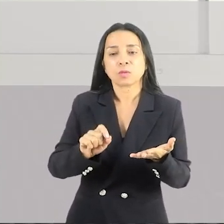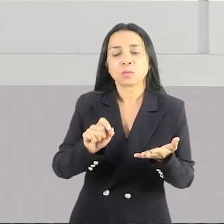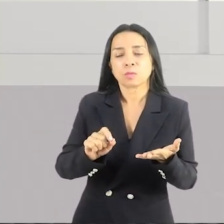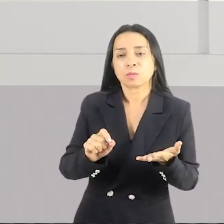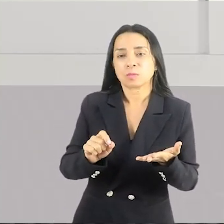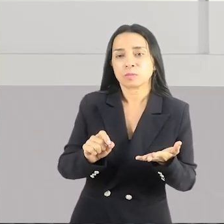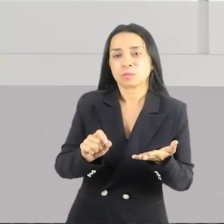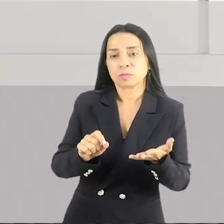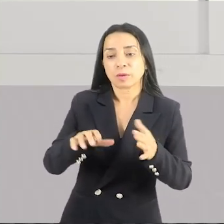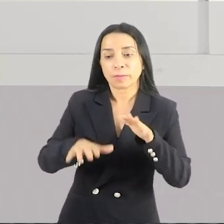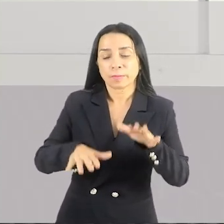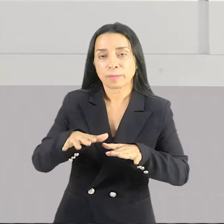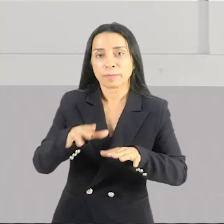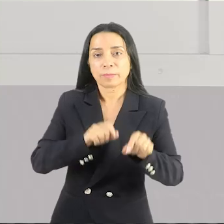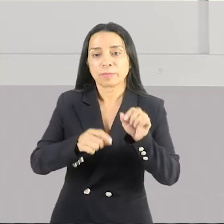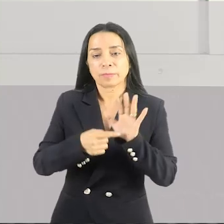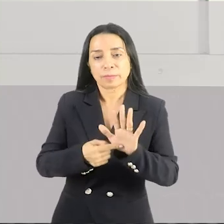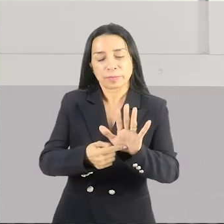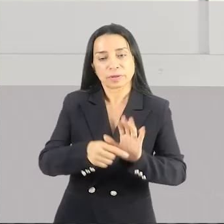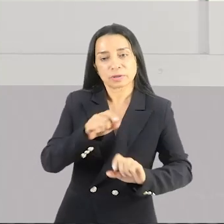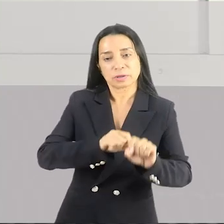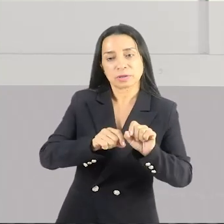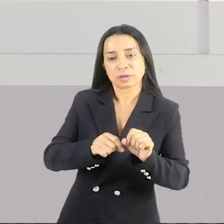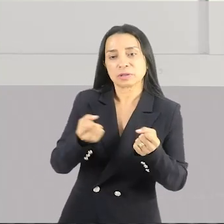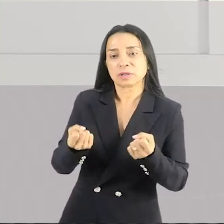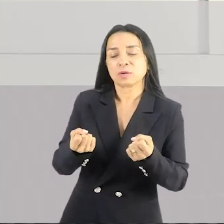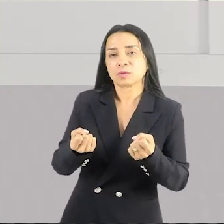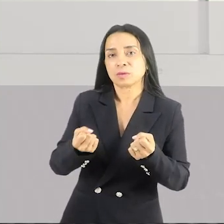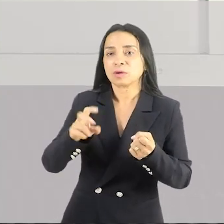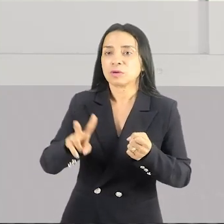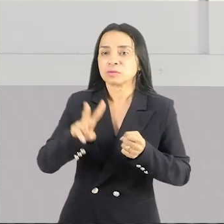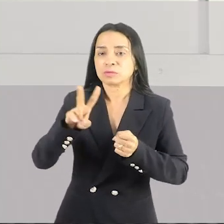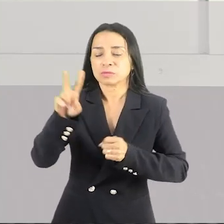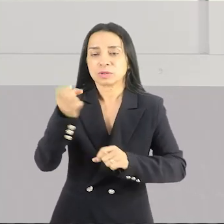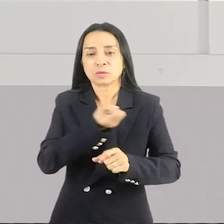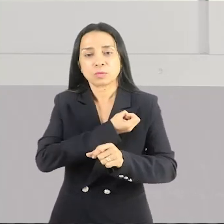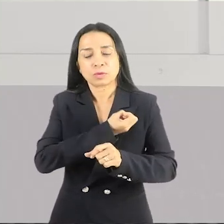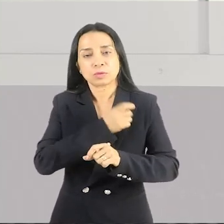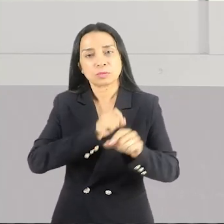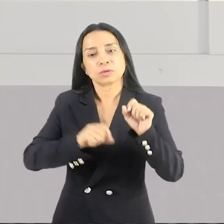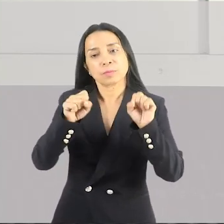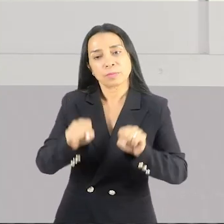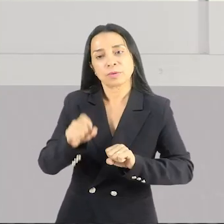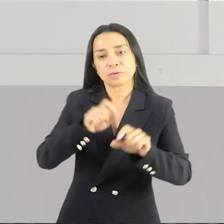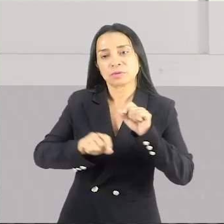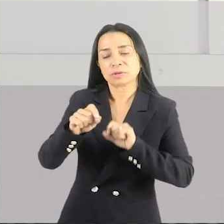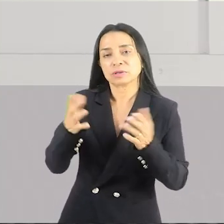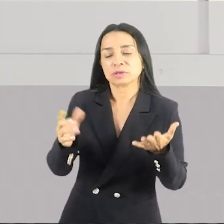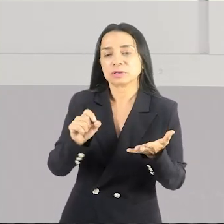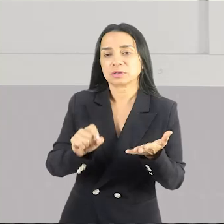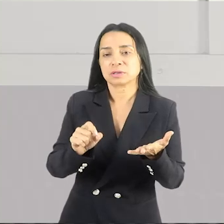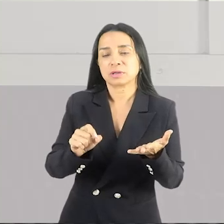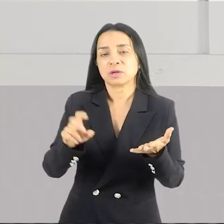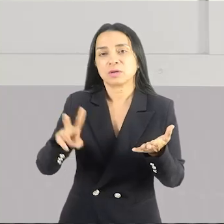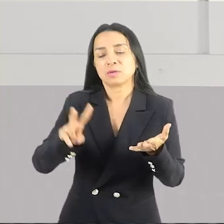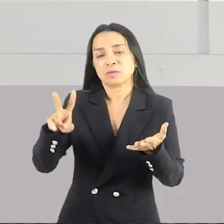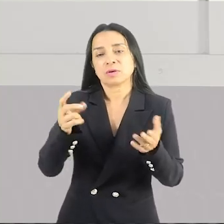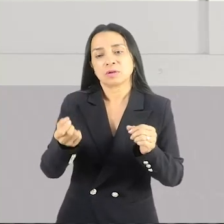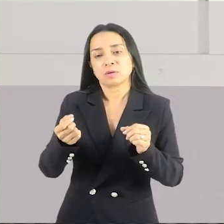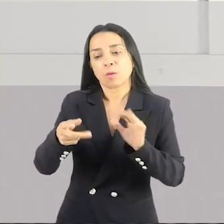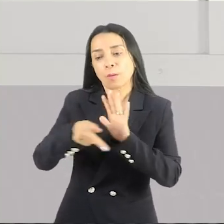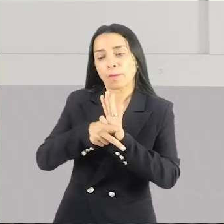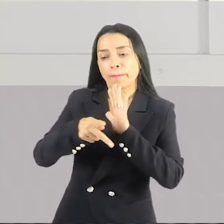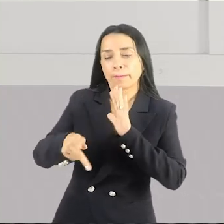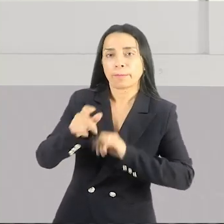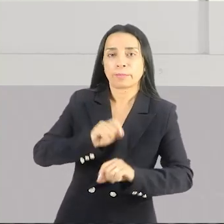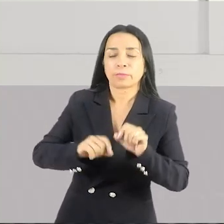né? Os termos, né? Eles apresentam valores, pesos, que podem ser um peso